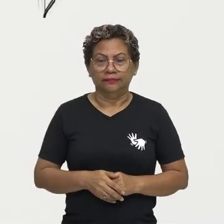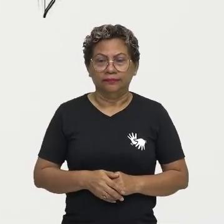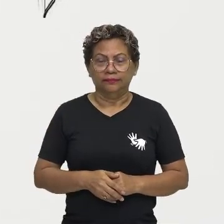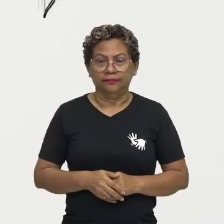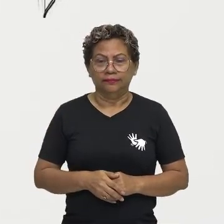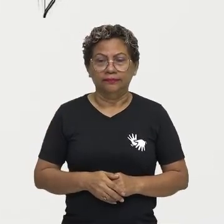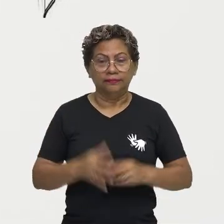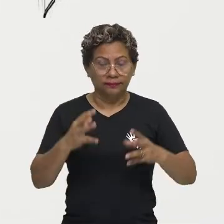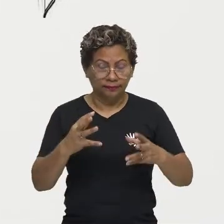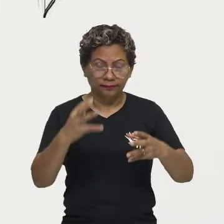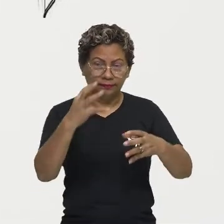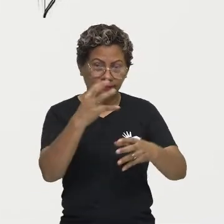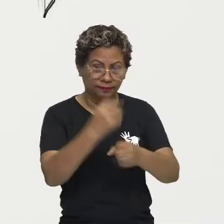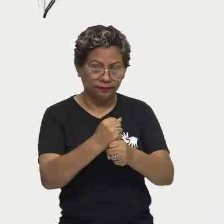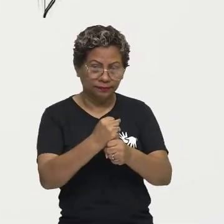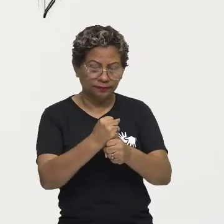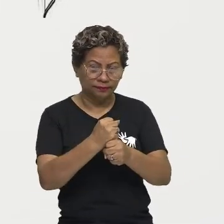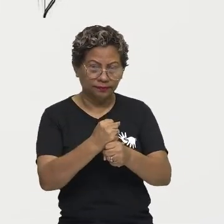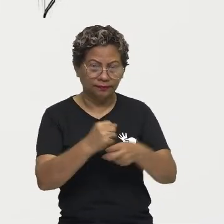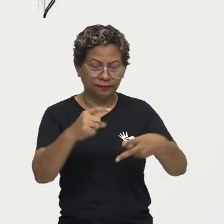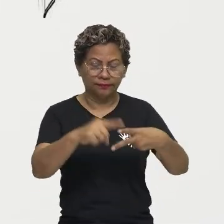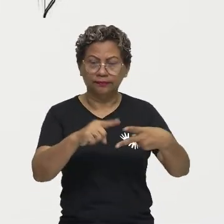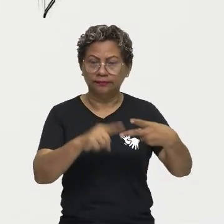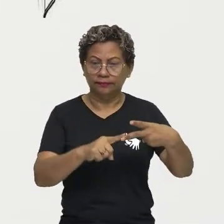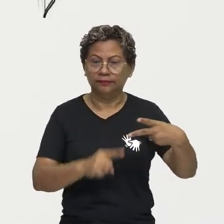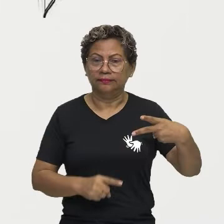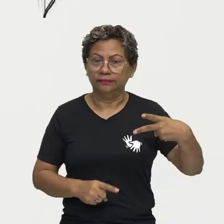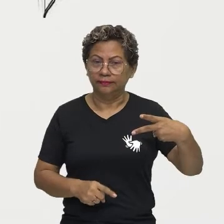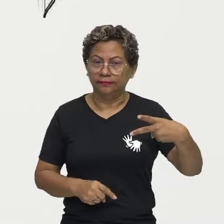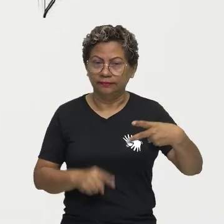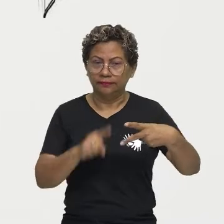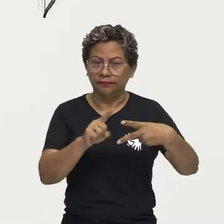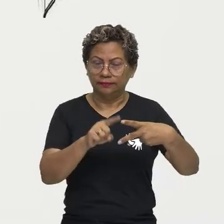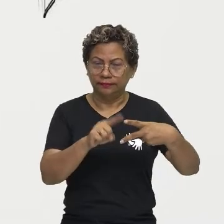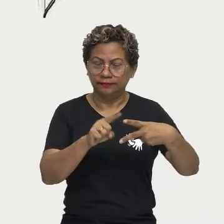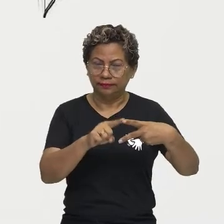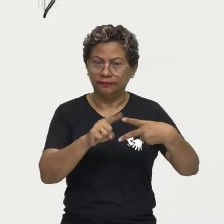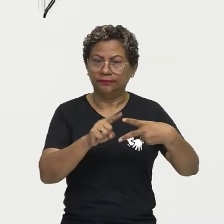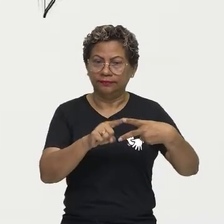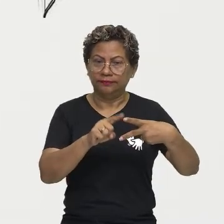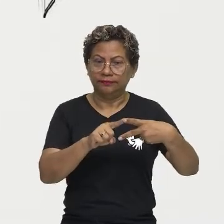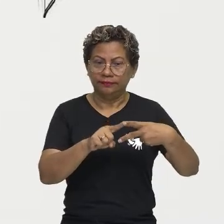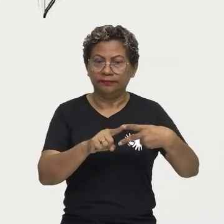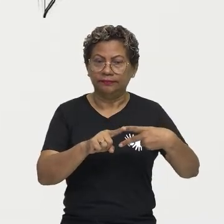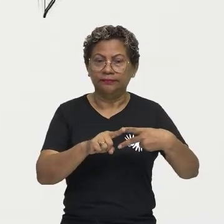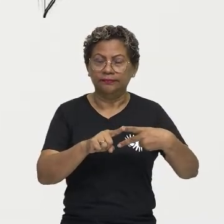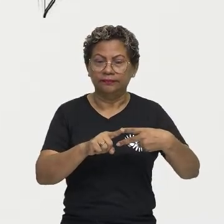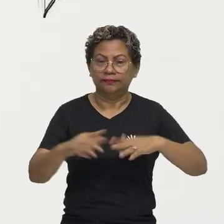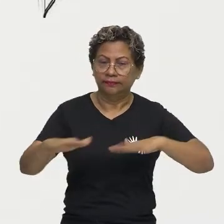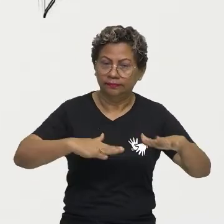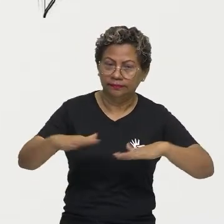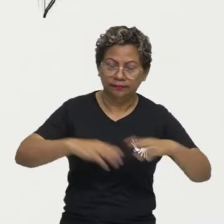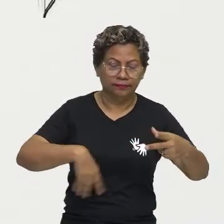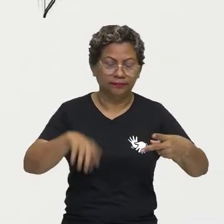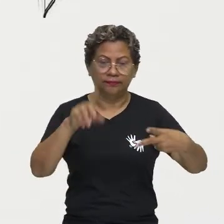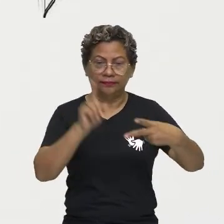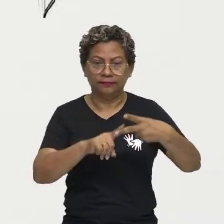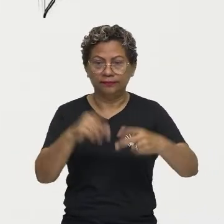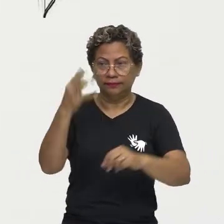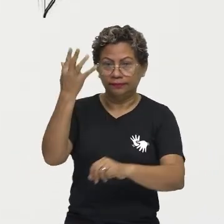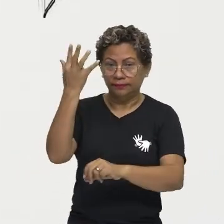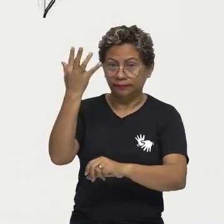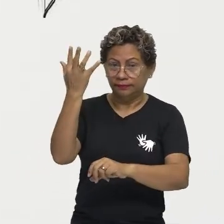soma de duas modalidades que nós vimos anteriormente, que é a energia cinética e a energia potencial,